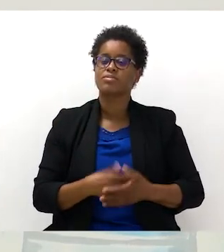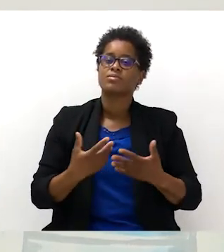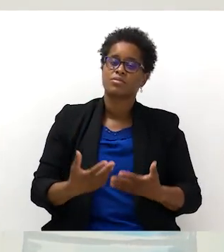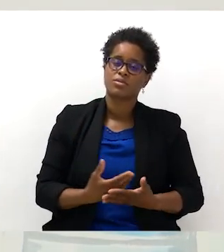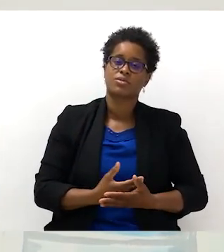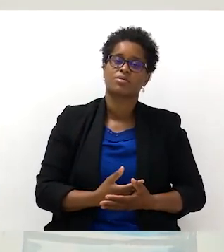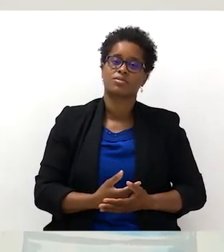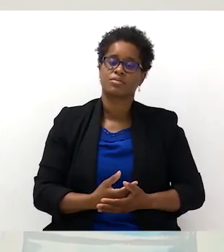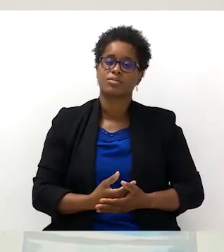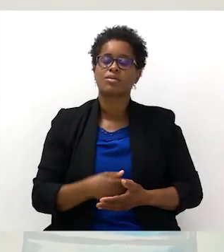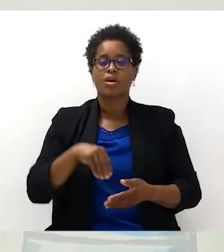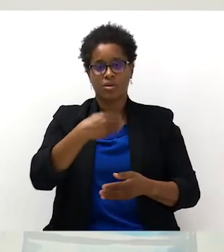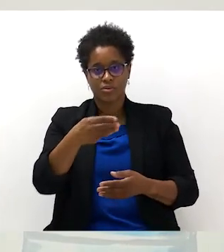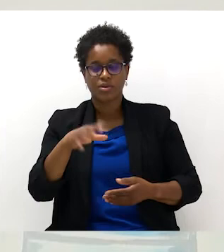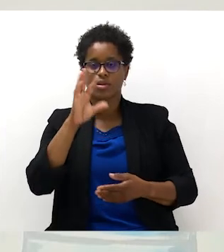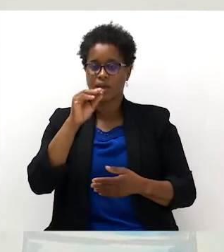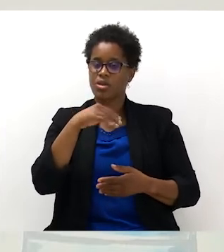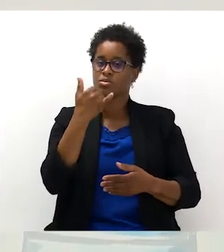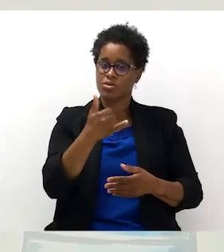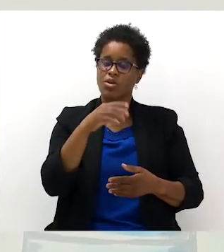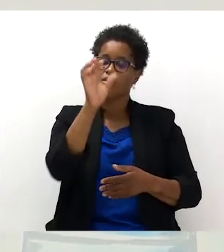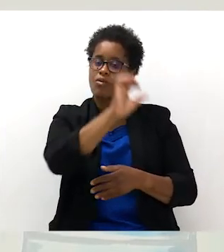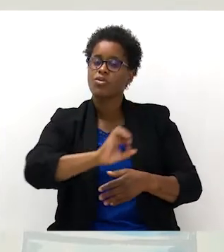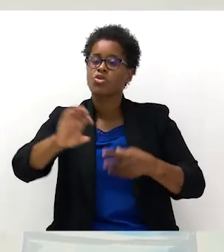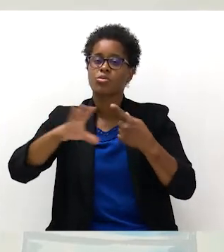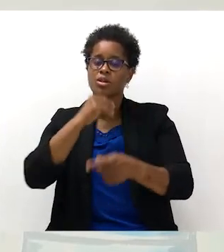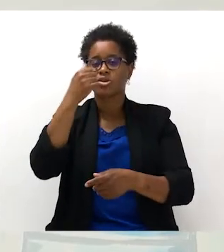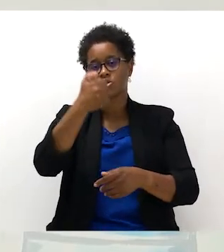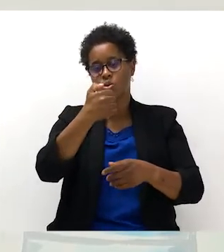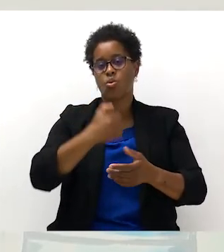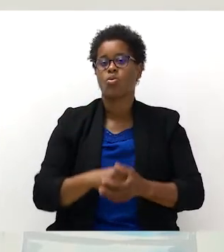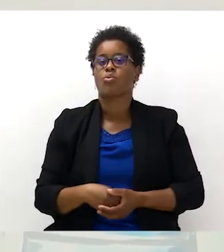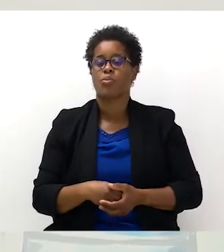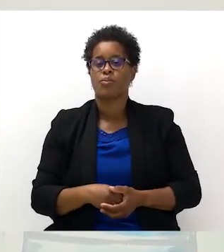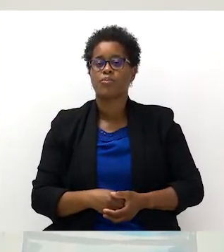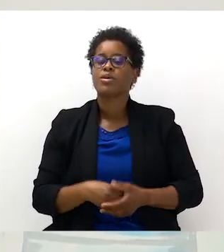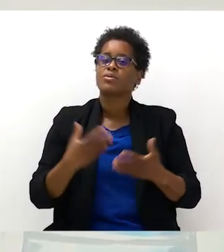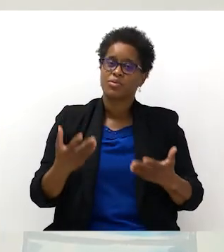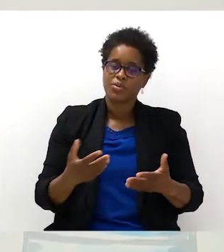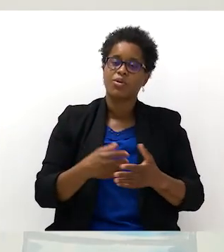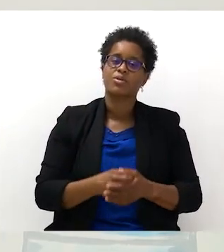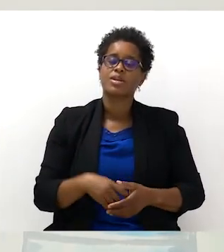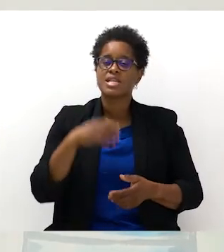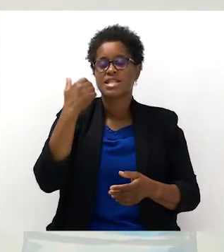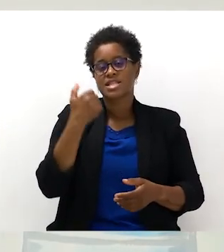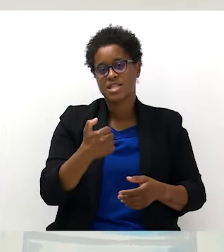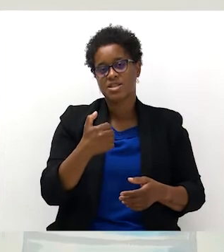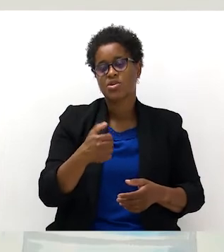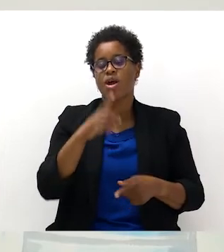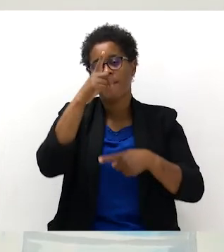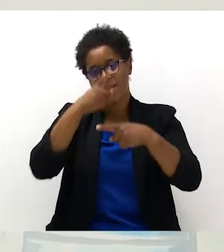ao distribuir 10 por 2, vocês vão obter 5. Significa que 5 é